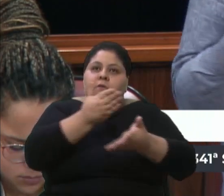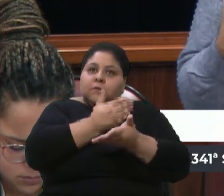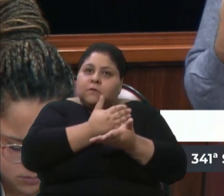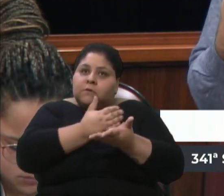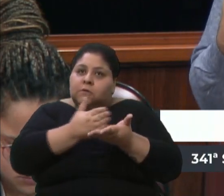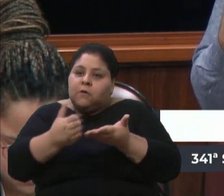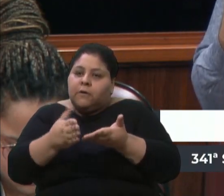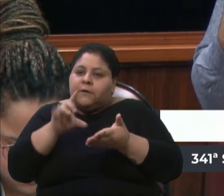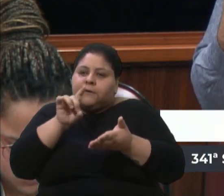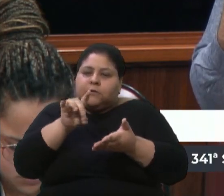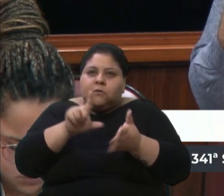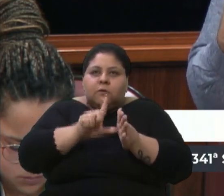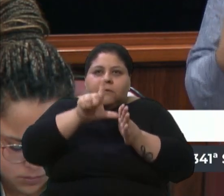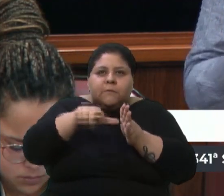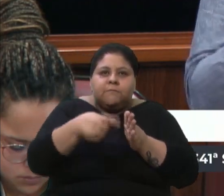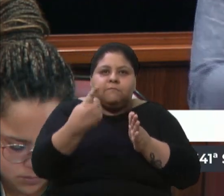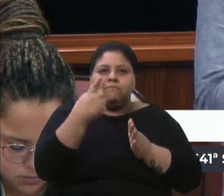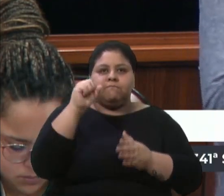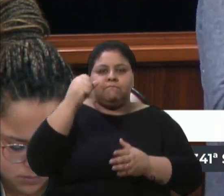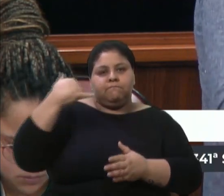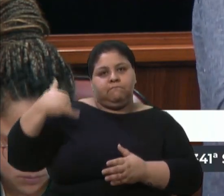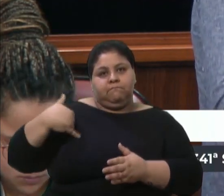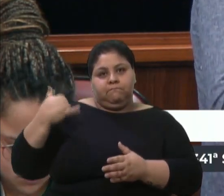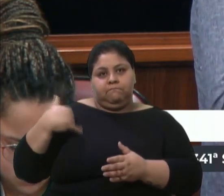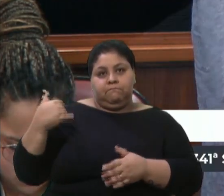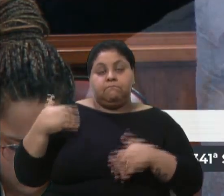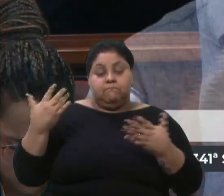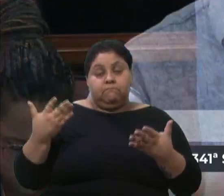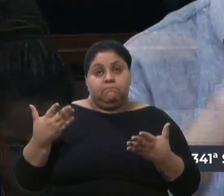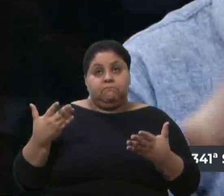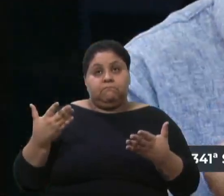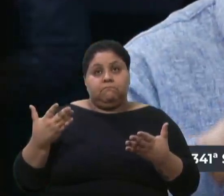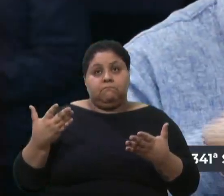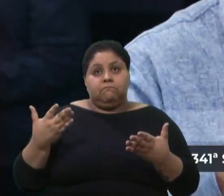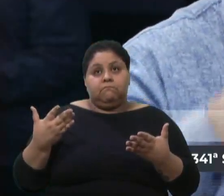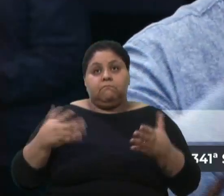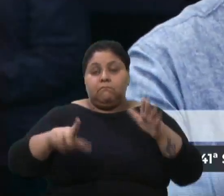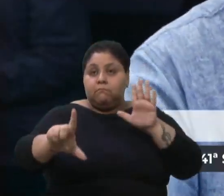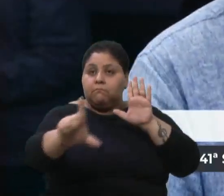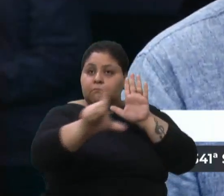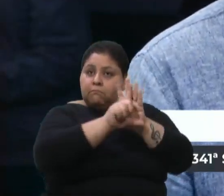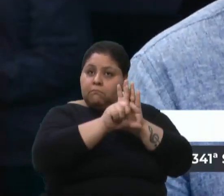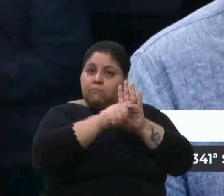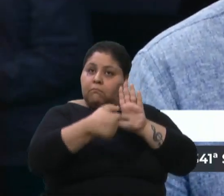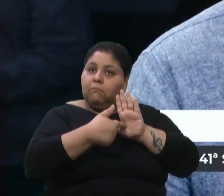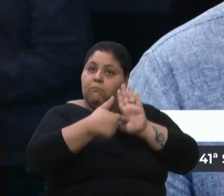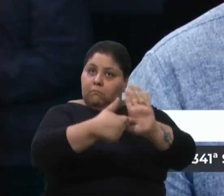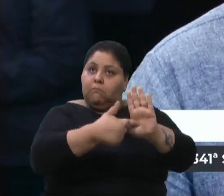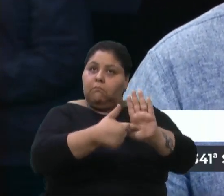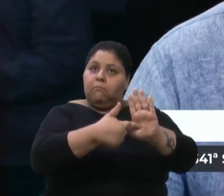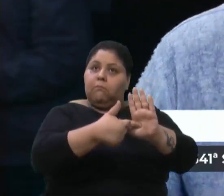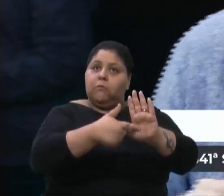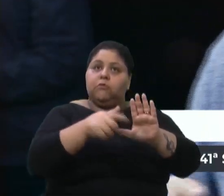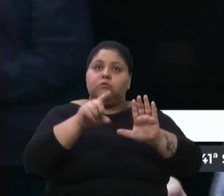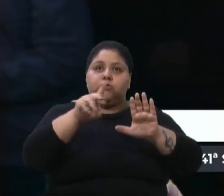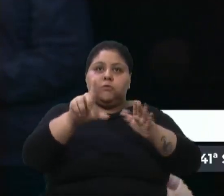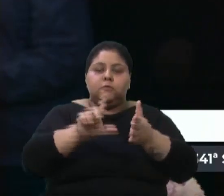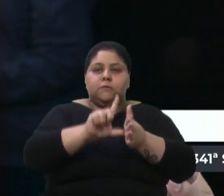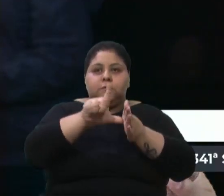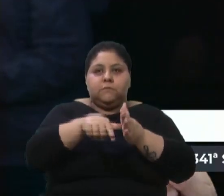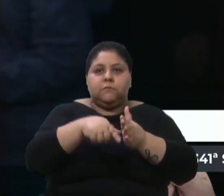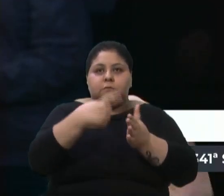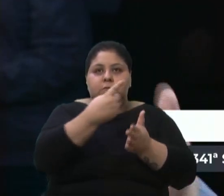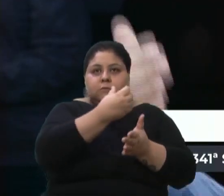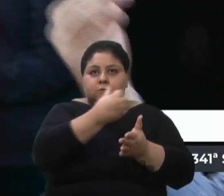18 anos. Então, vejam, a Constituição estabelece o acesso a partir dos 16, que é para